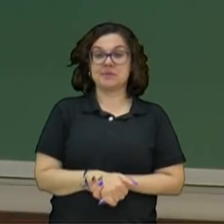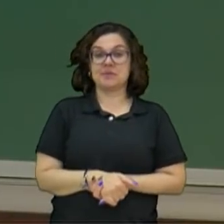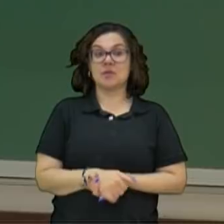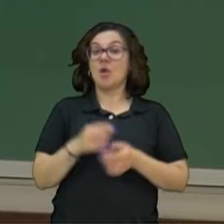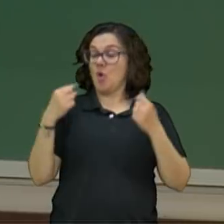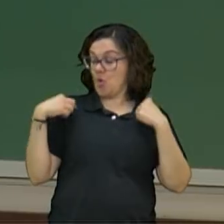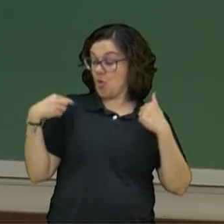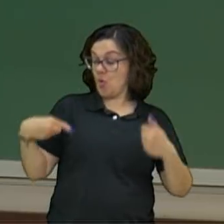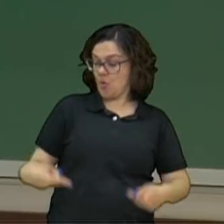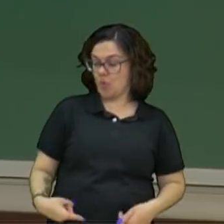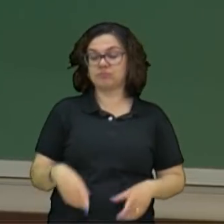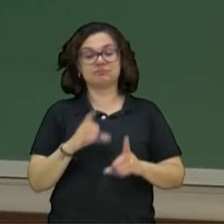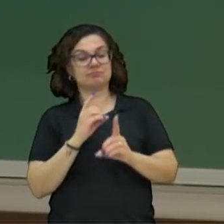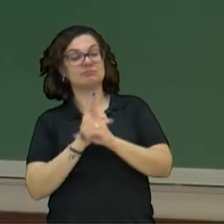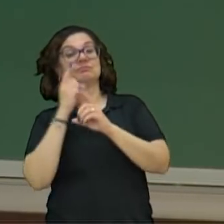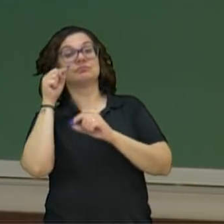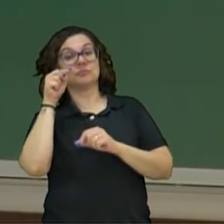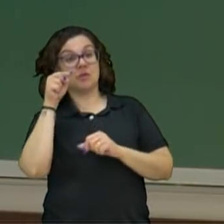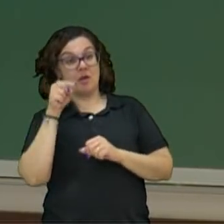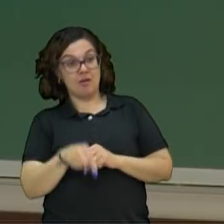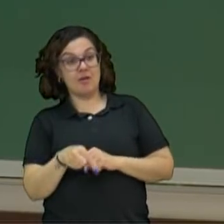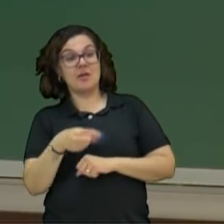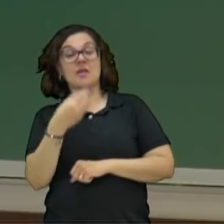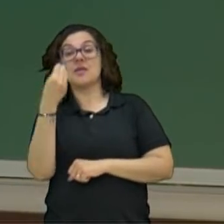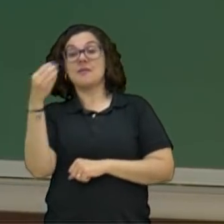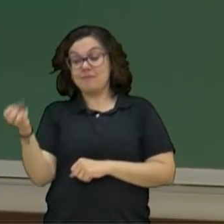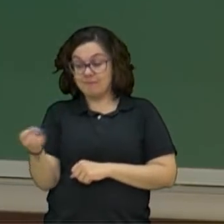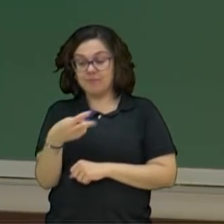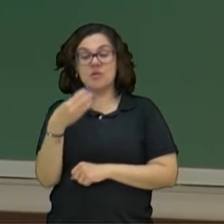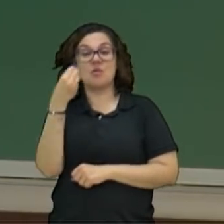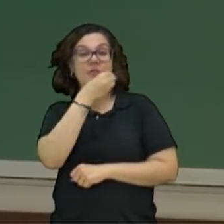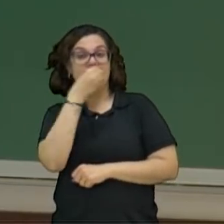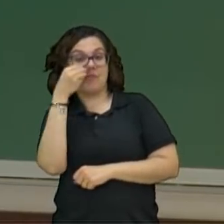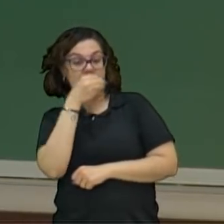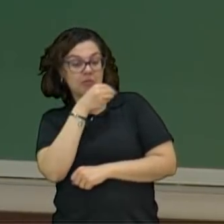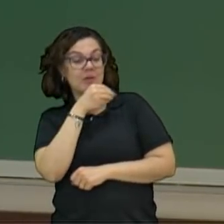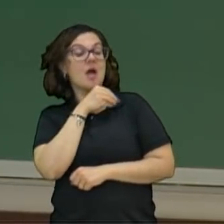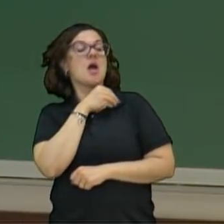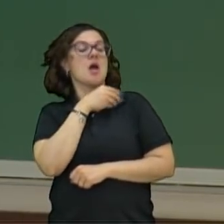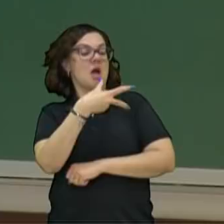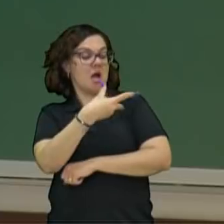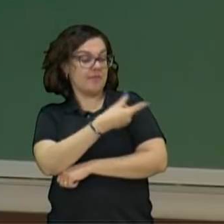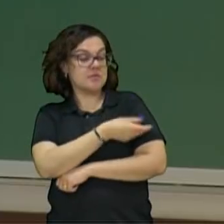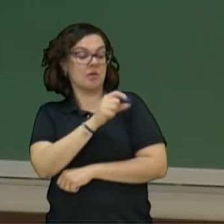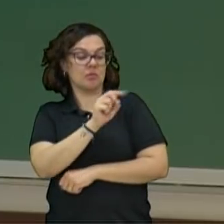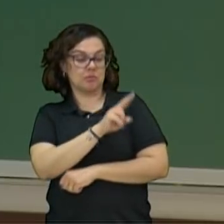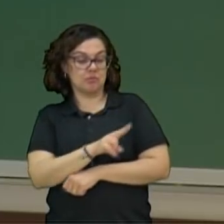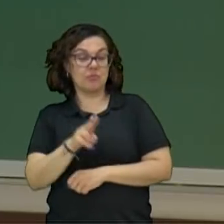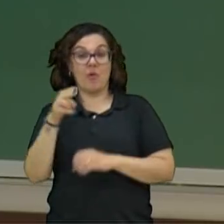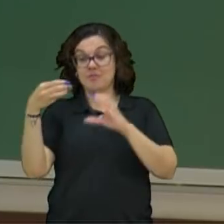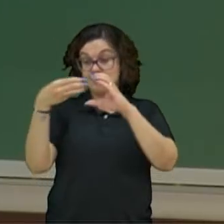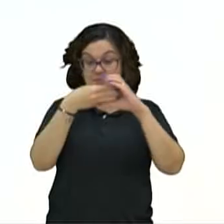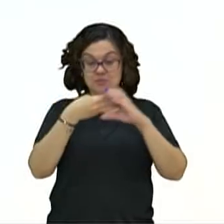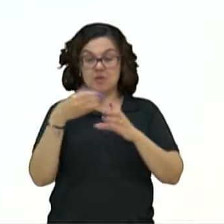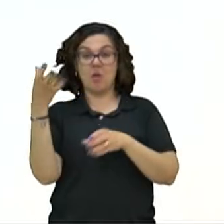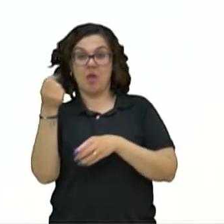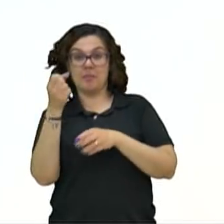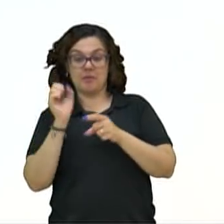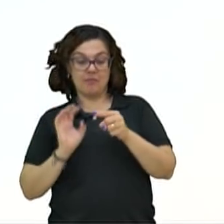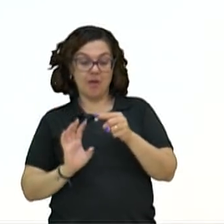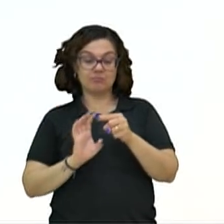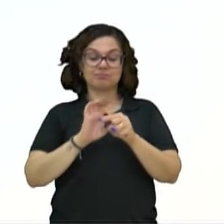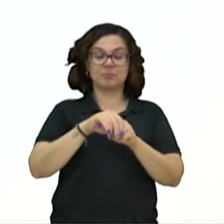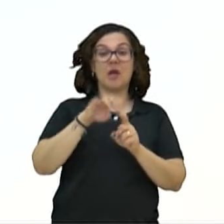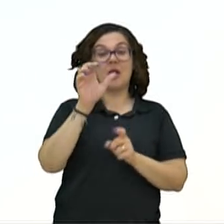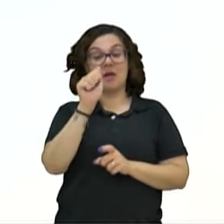o corpo vai identificar aquele vírus enfraquecido e vai fazer, né, os glóbulos brancos vão fazer a